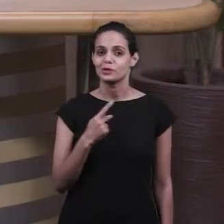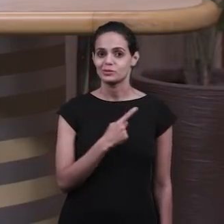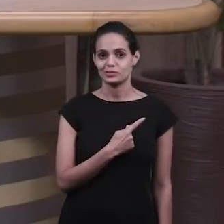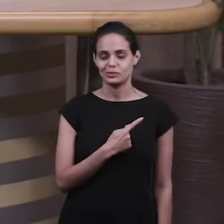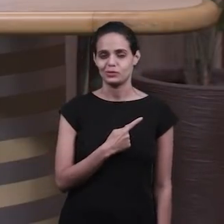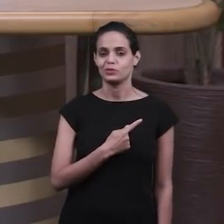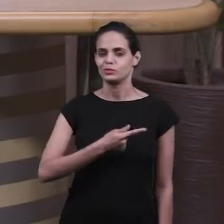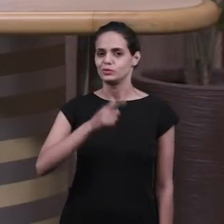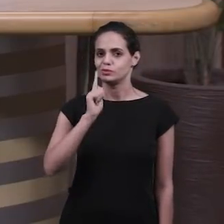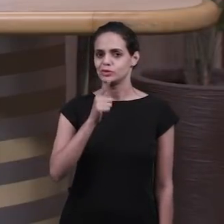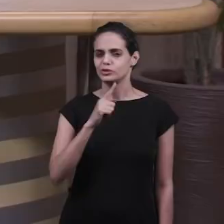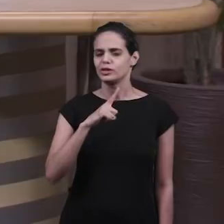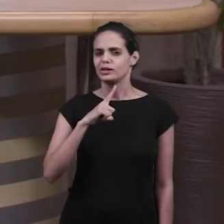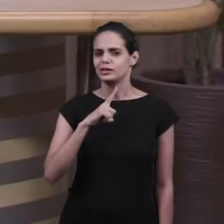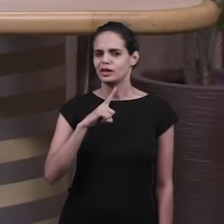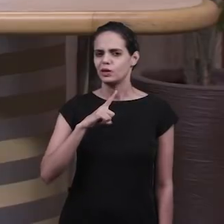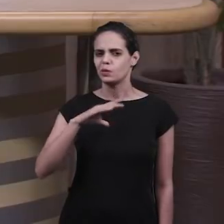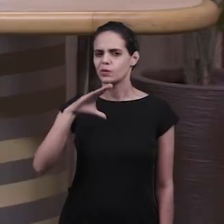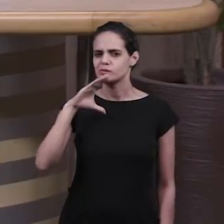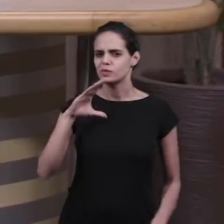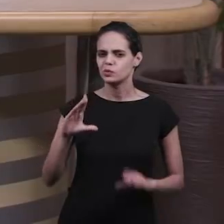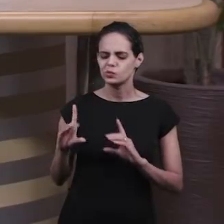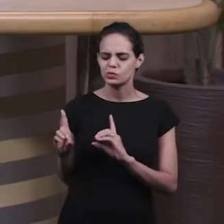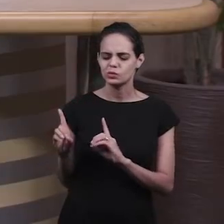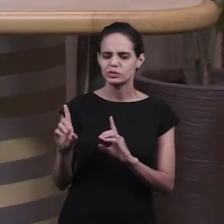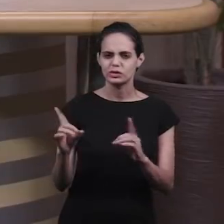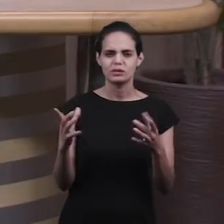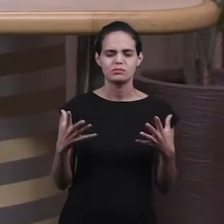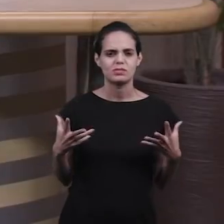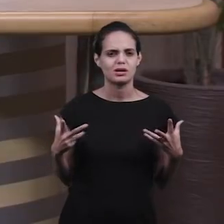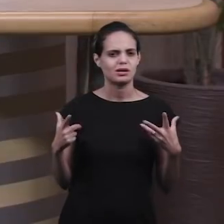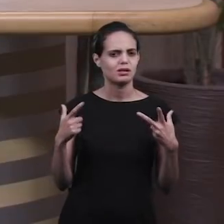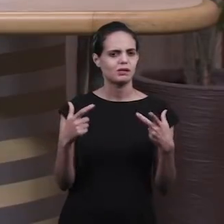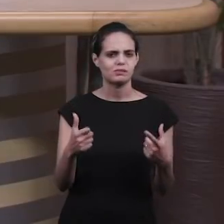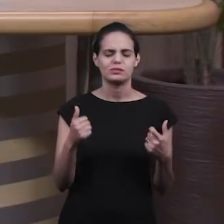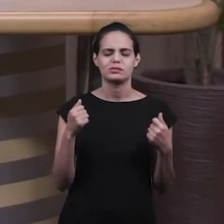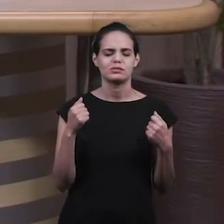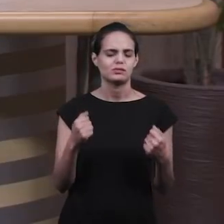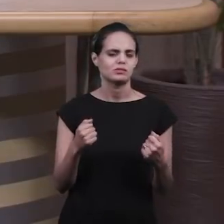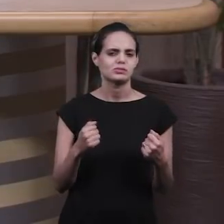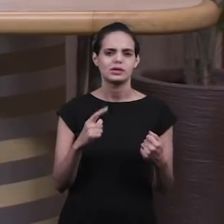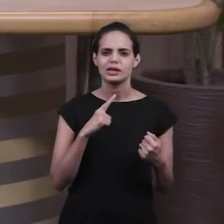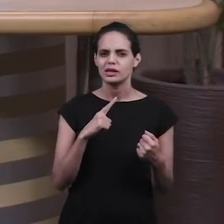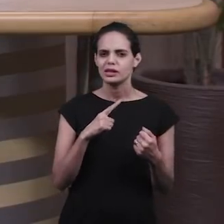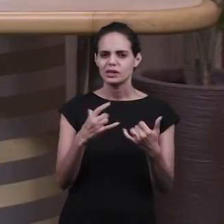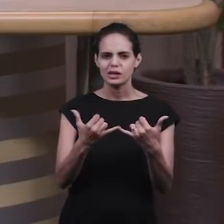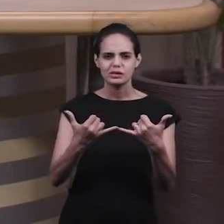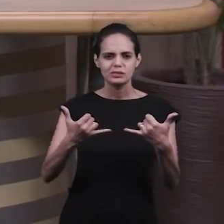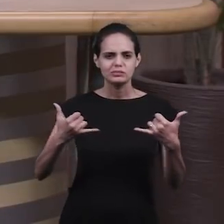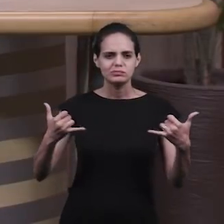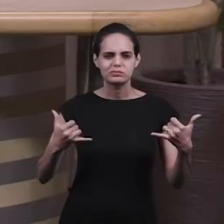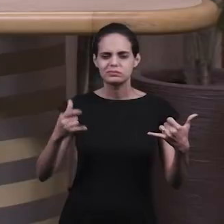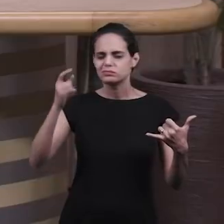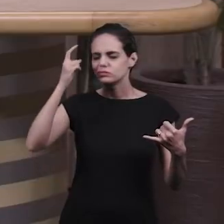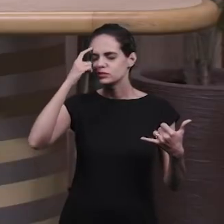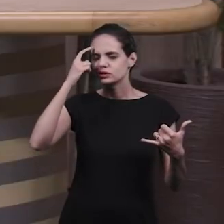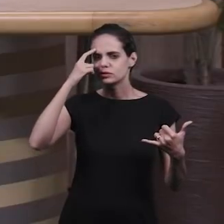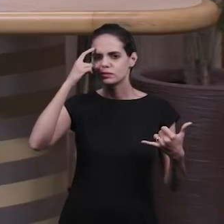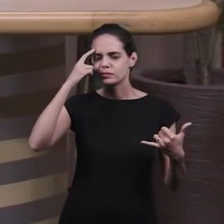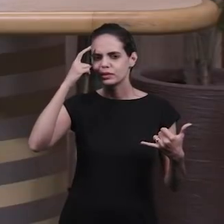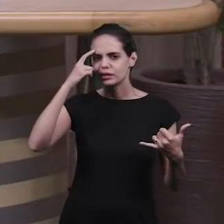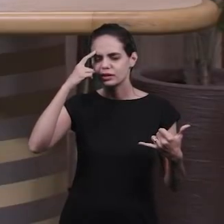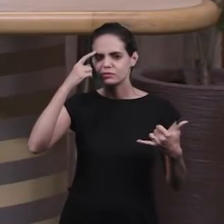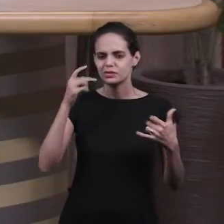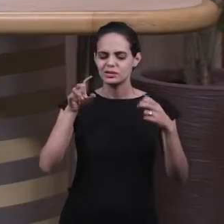um conhecimento doutrinário extraordinário. E ele tem uma linha de doutrina que quem senta